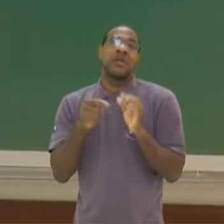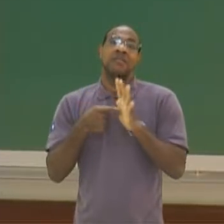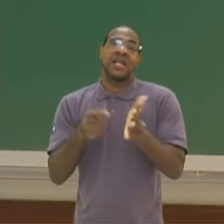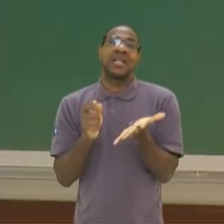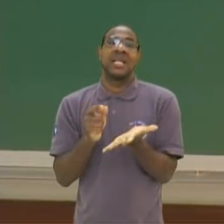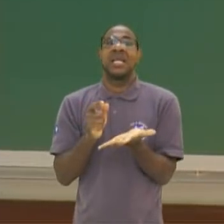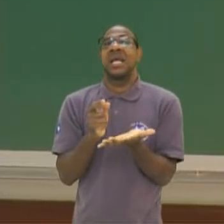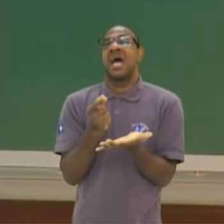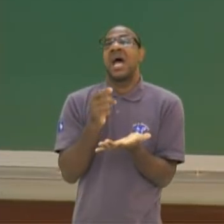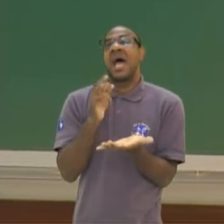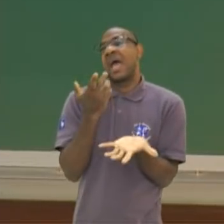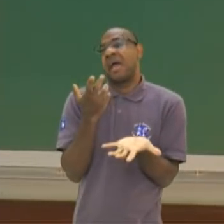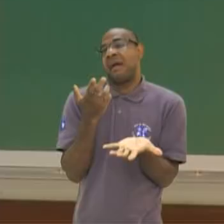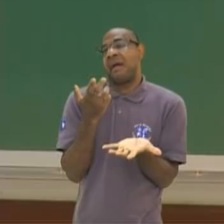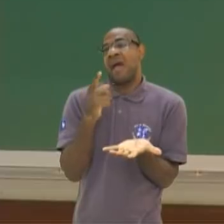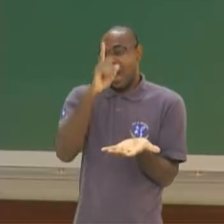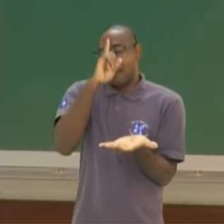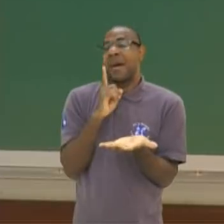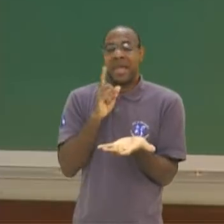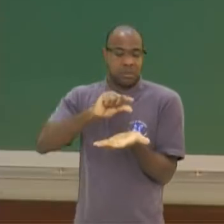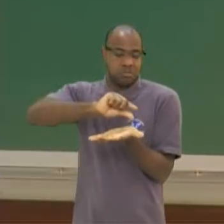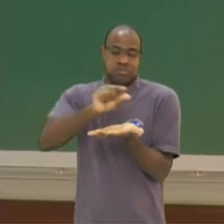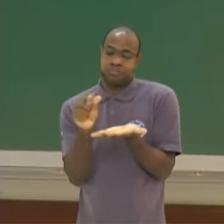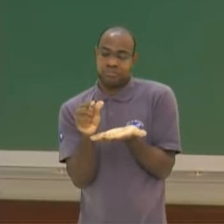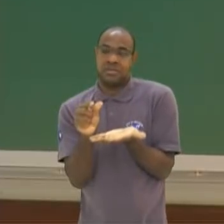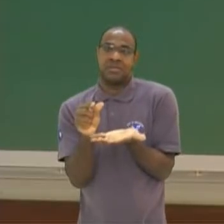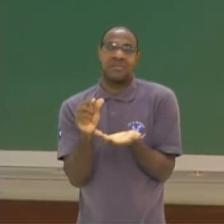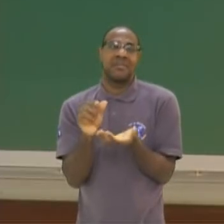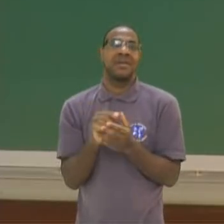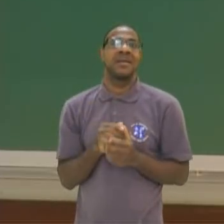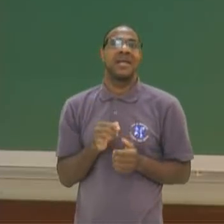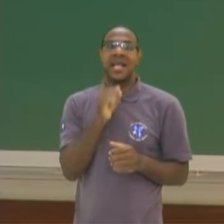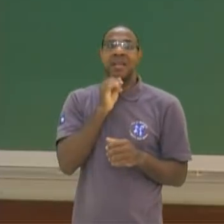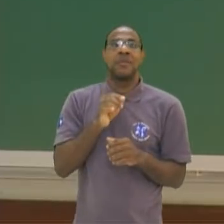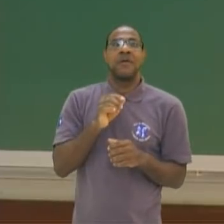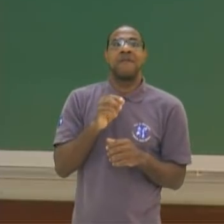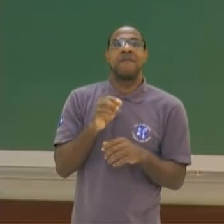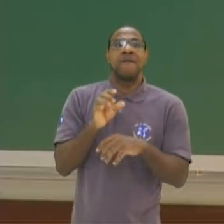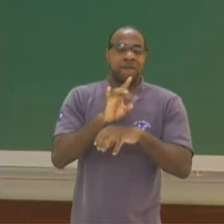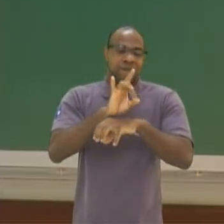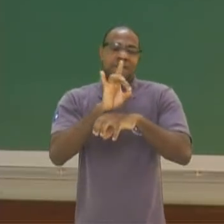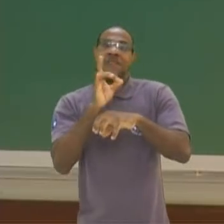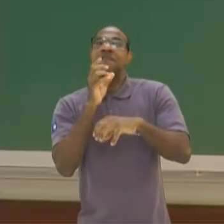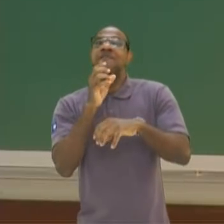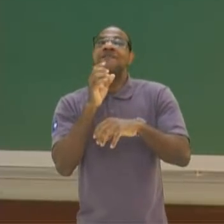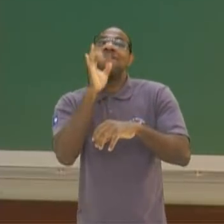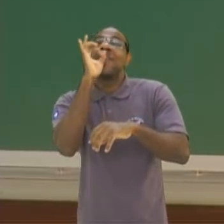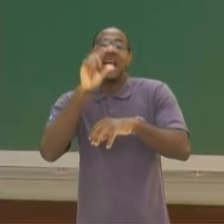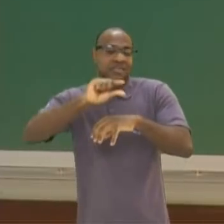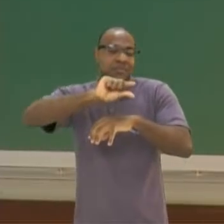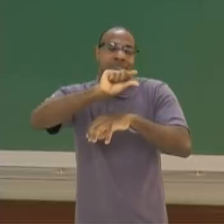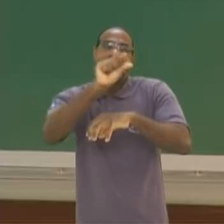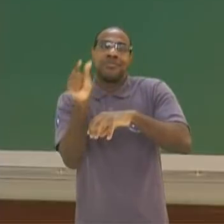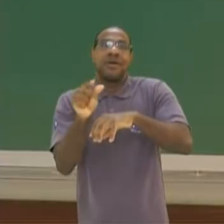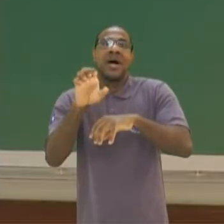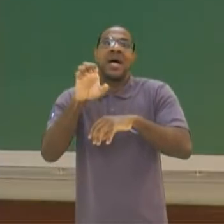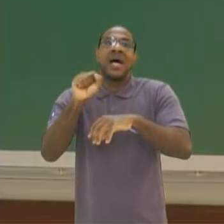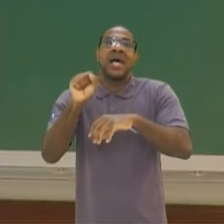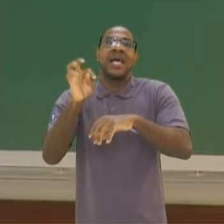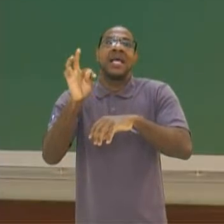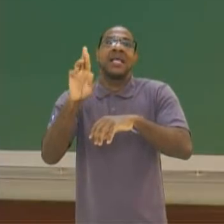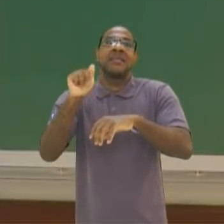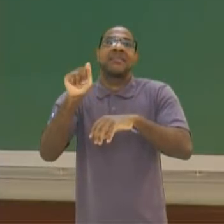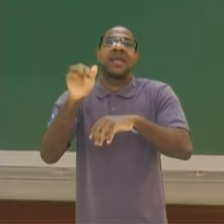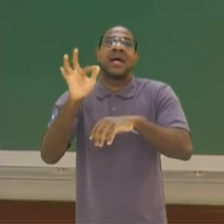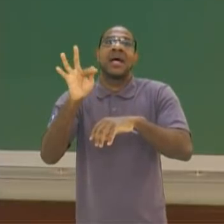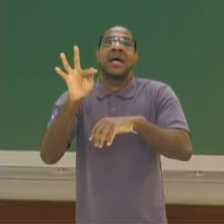legendinha, amarelo, troposfera. Pega uma outra cor, um verdinho, pinta estratosfera e faz